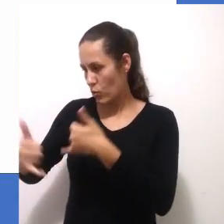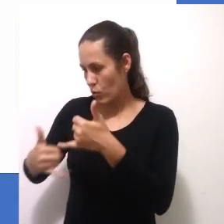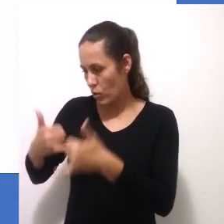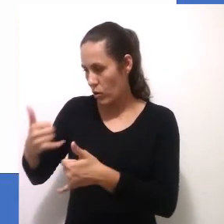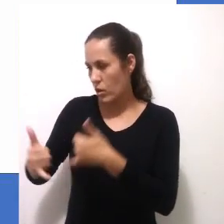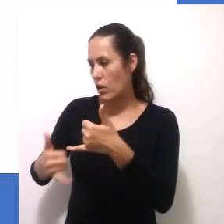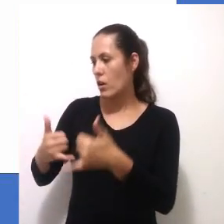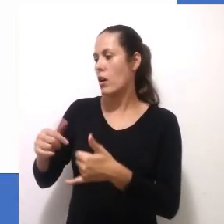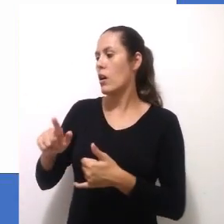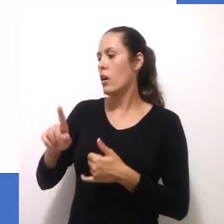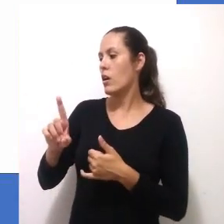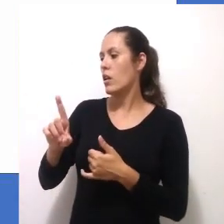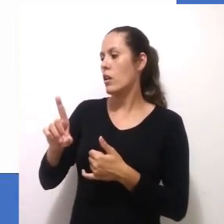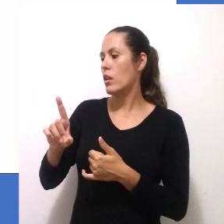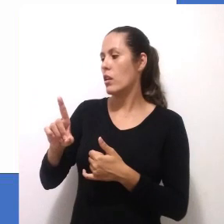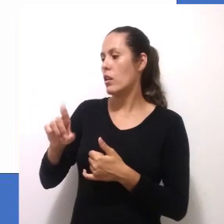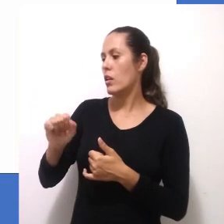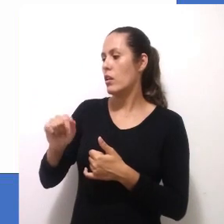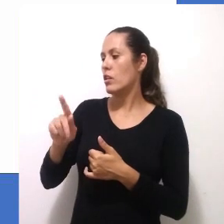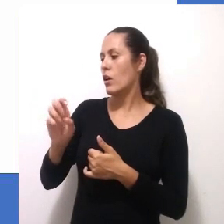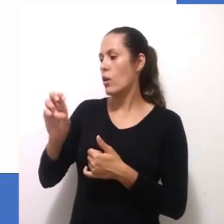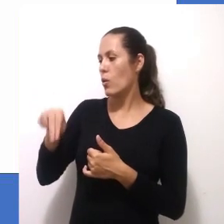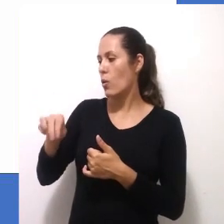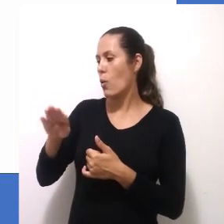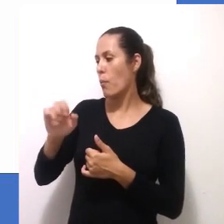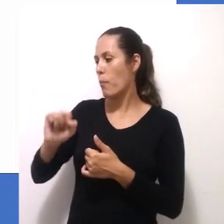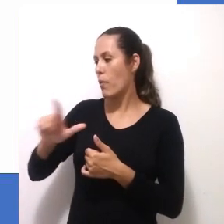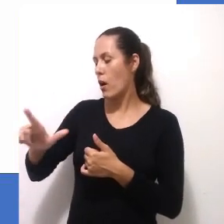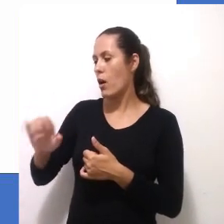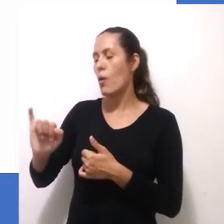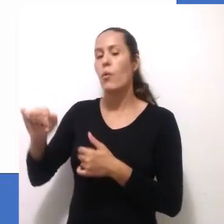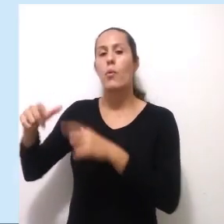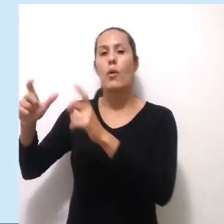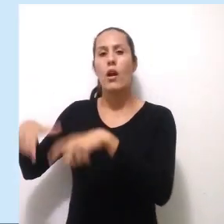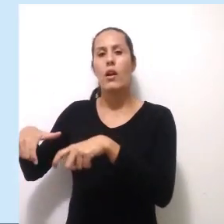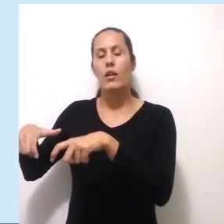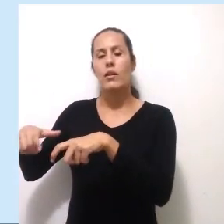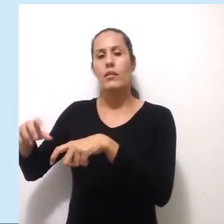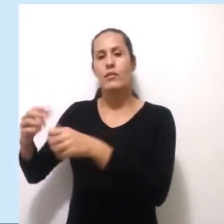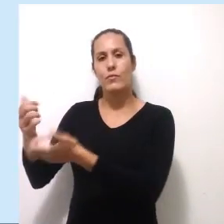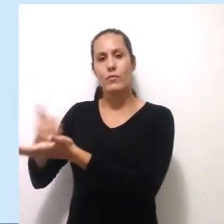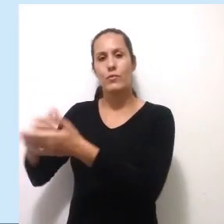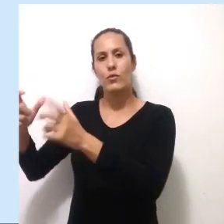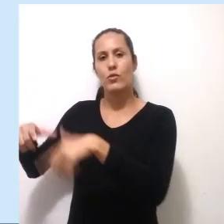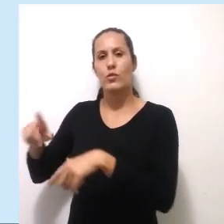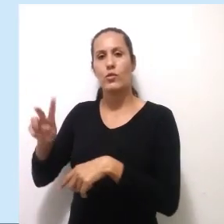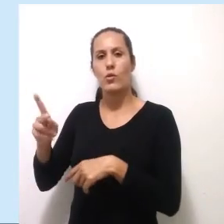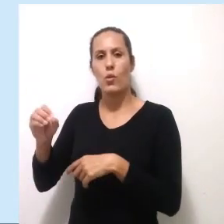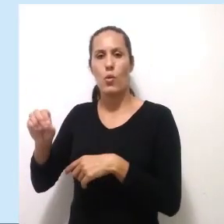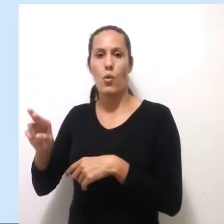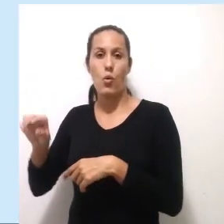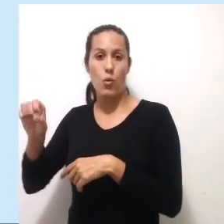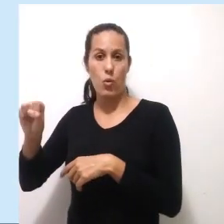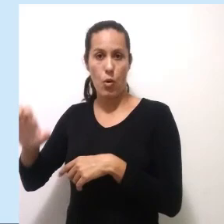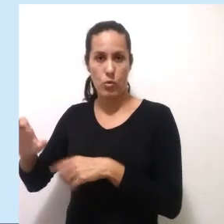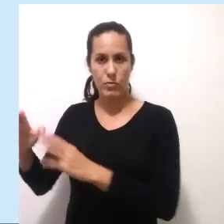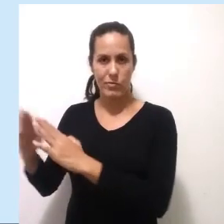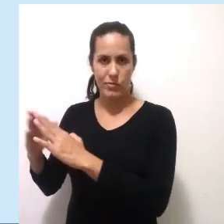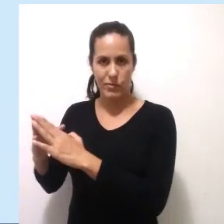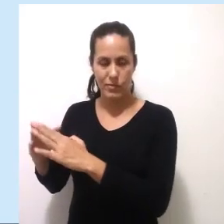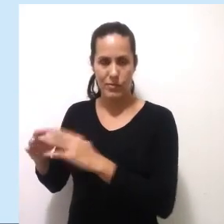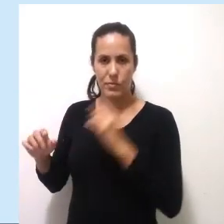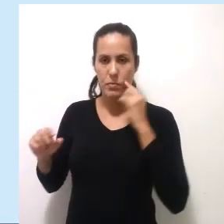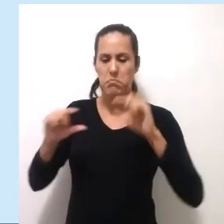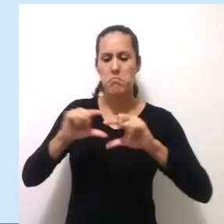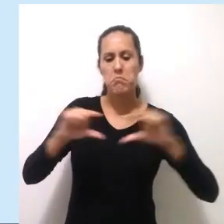Ele está indo jogar Dragon Ball in my house. A negativa e a interrogativa vai